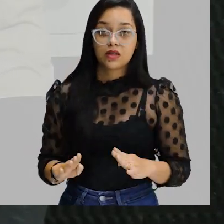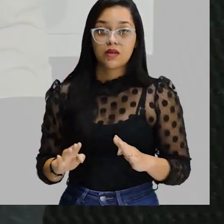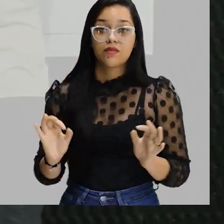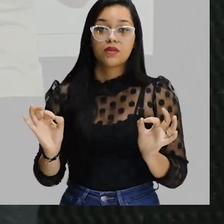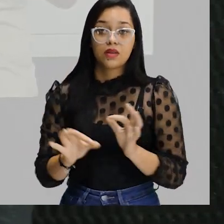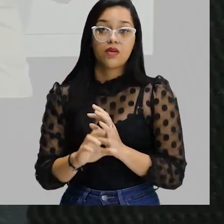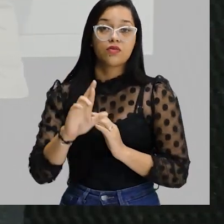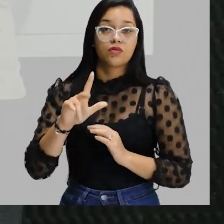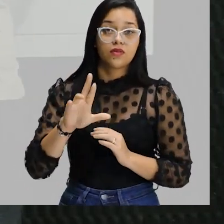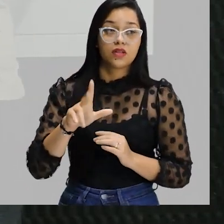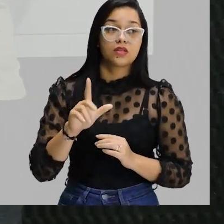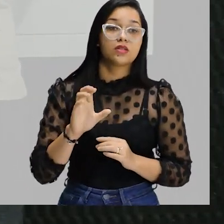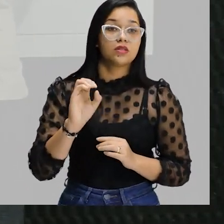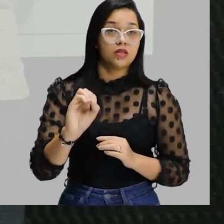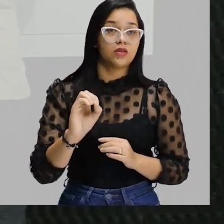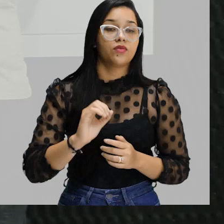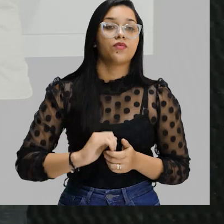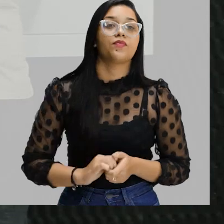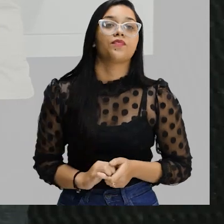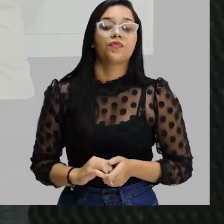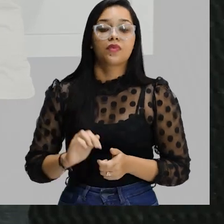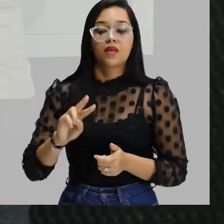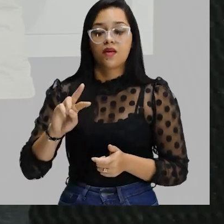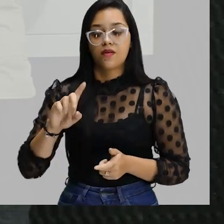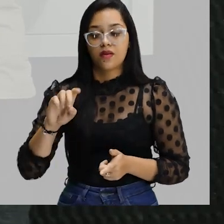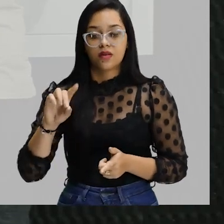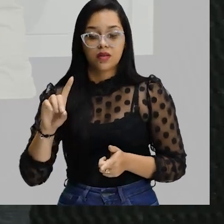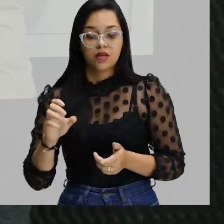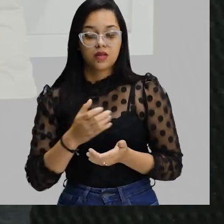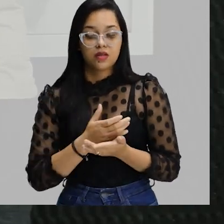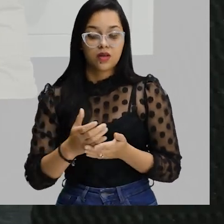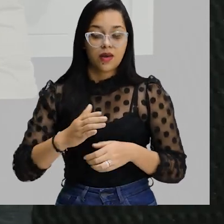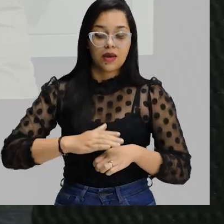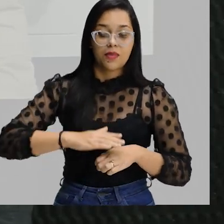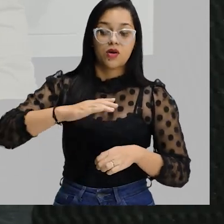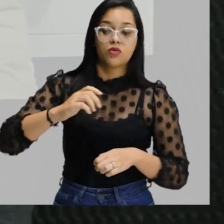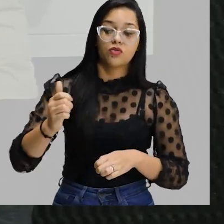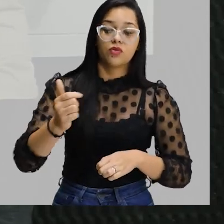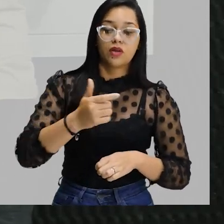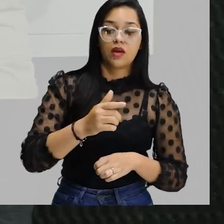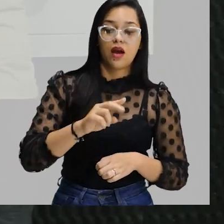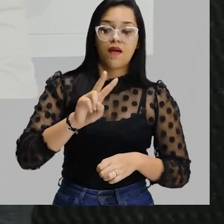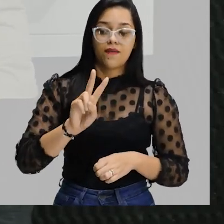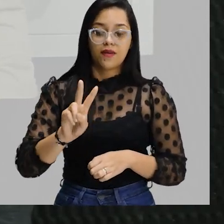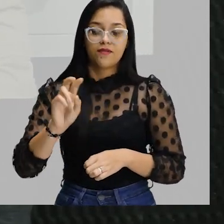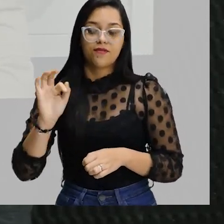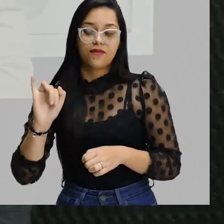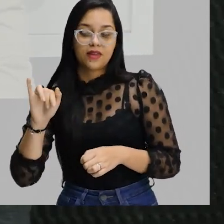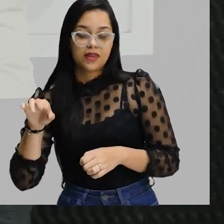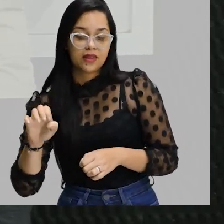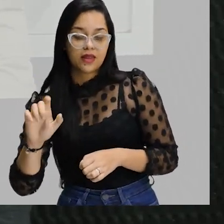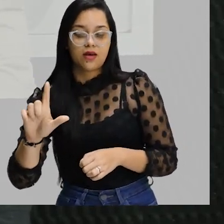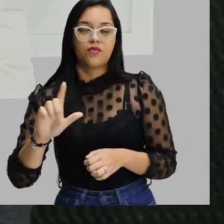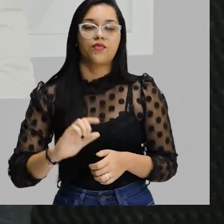final também diferente de zero. Porém, a velocidade inicial é maior do que a velocidade final.